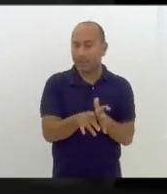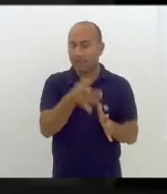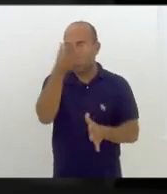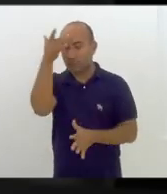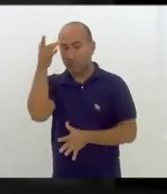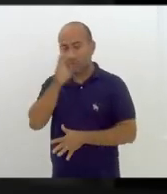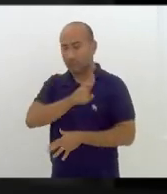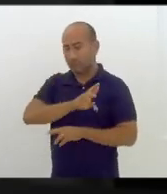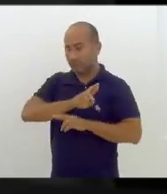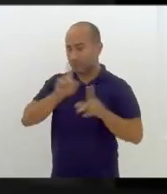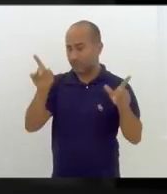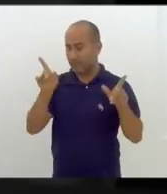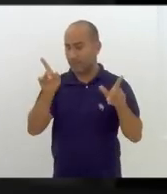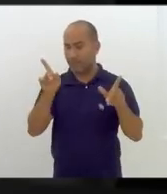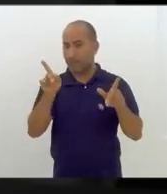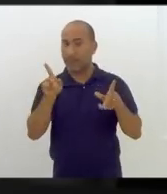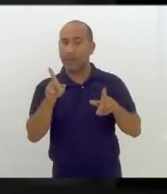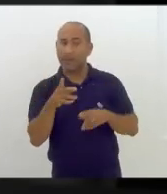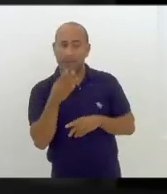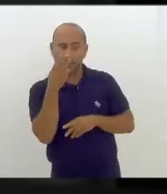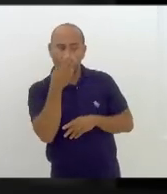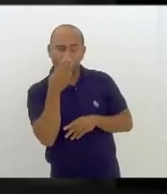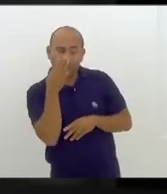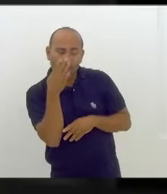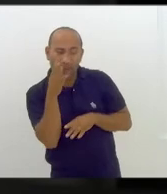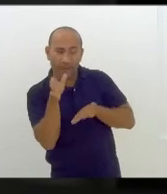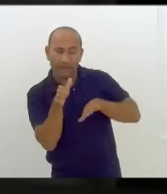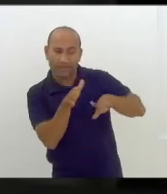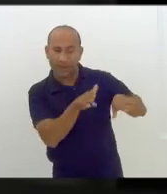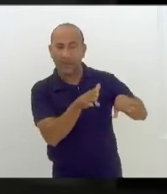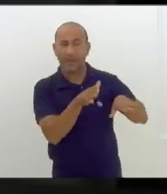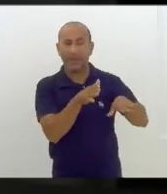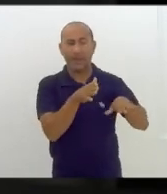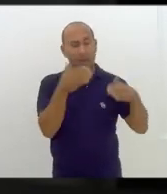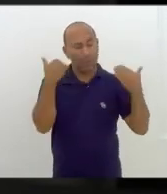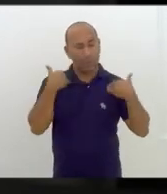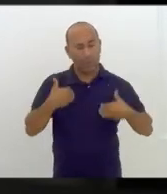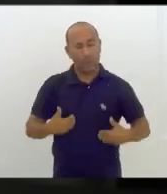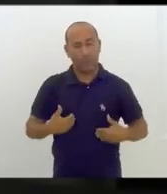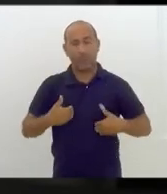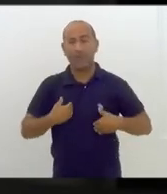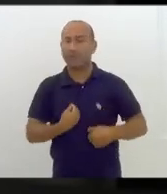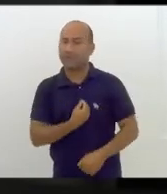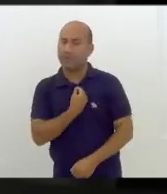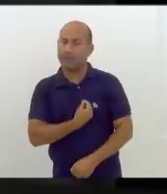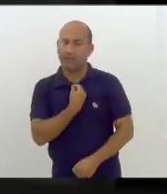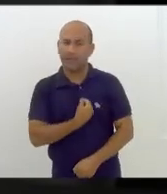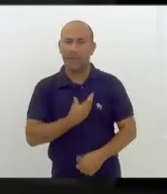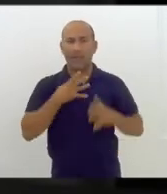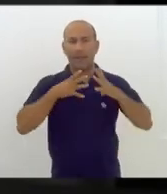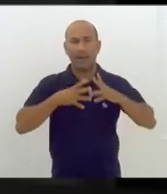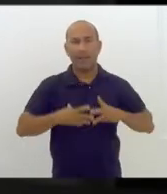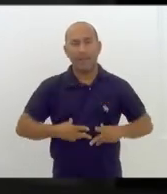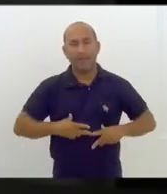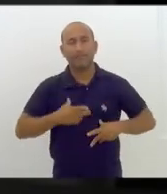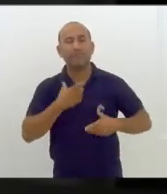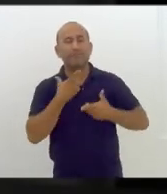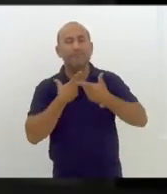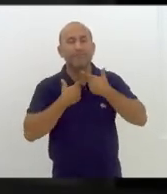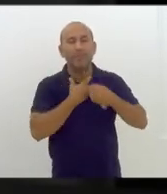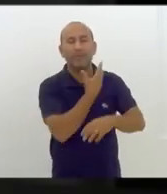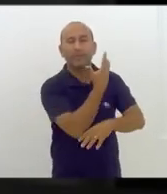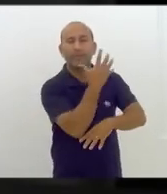indiferente, a alguém que prostituem-lhe o canto, expressão incorpórea da vida, a poesia límpida que almeja os campos e não o